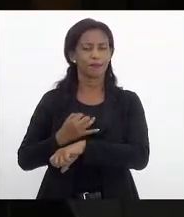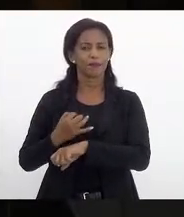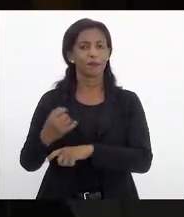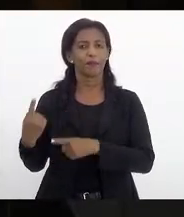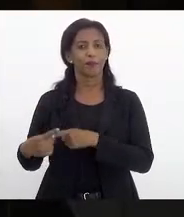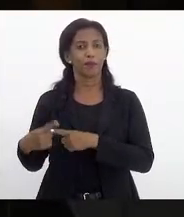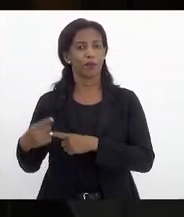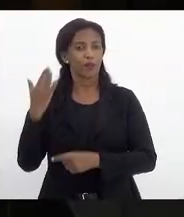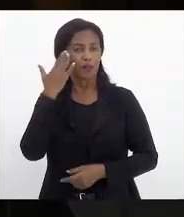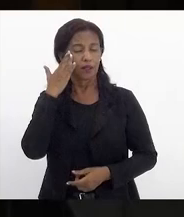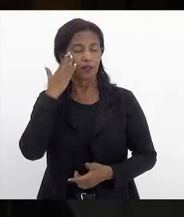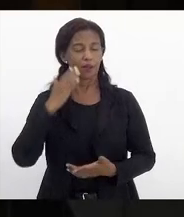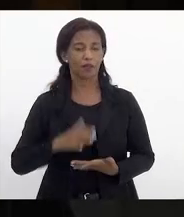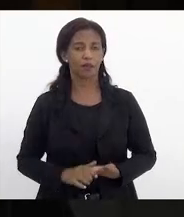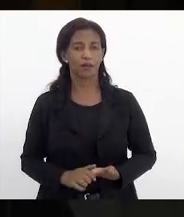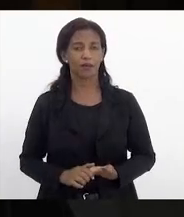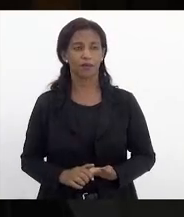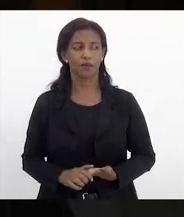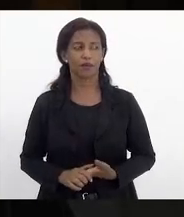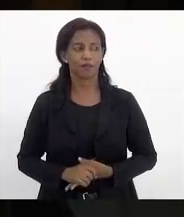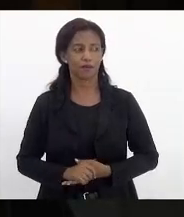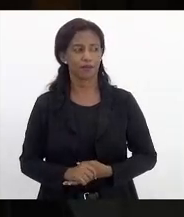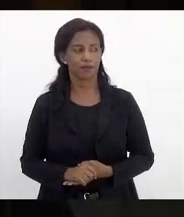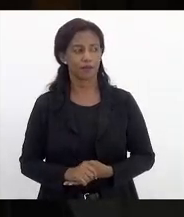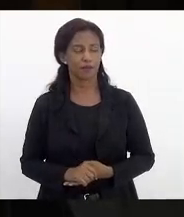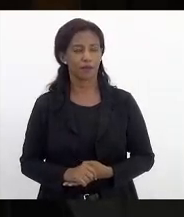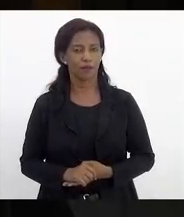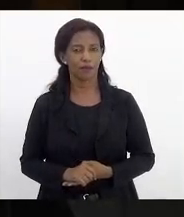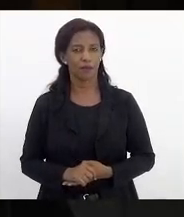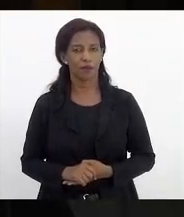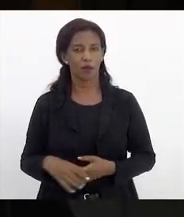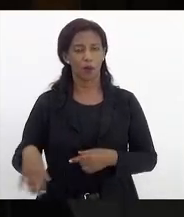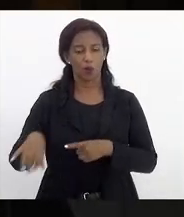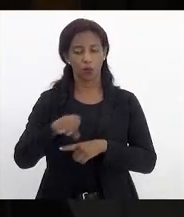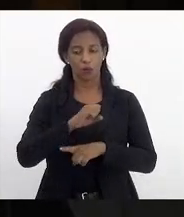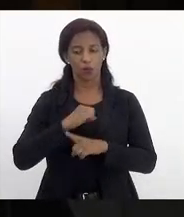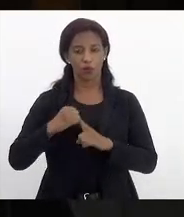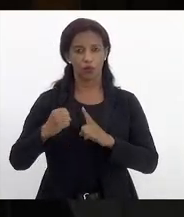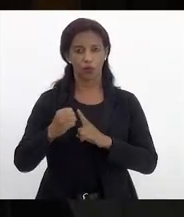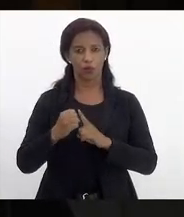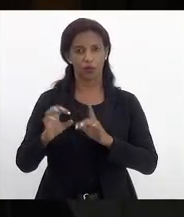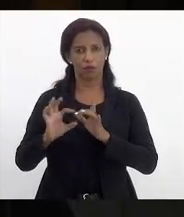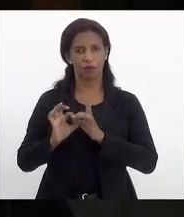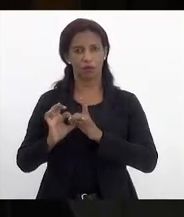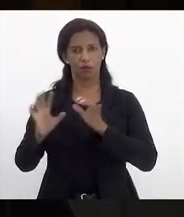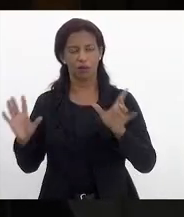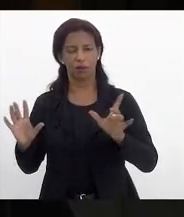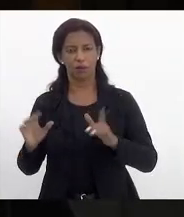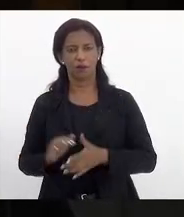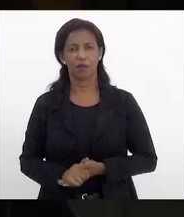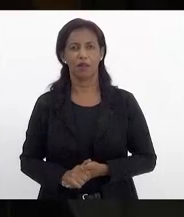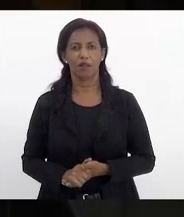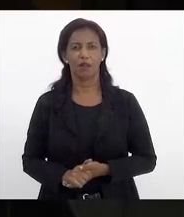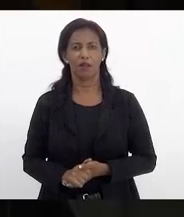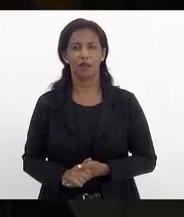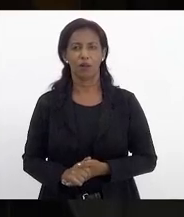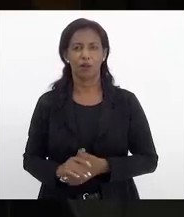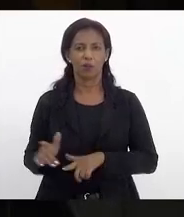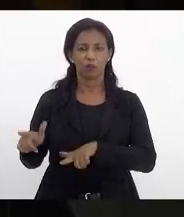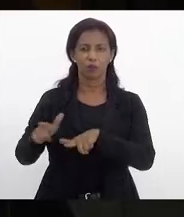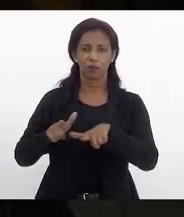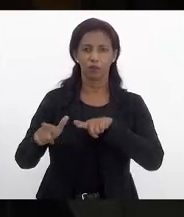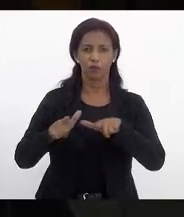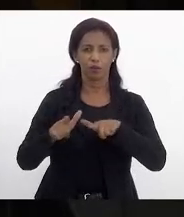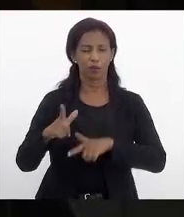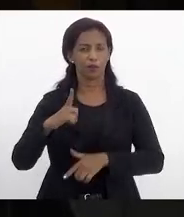porque entendemos, como social-democratas, a função precípua